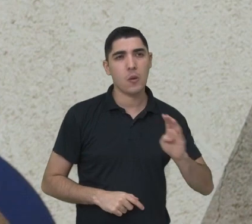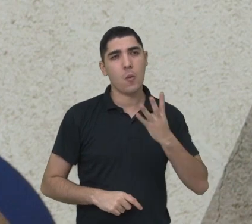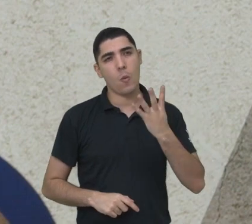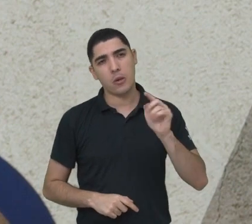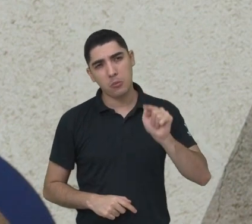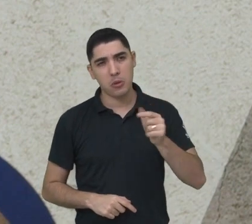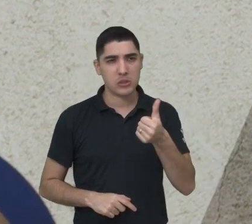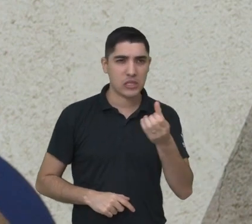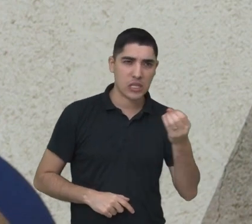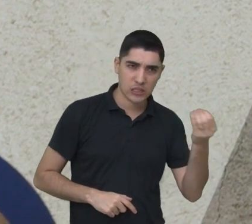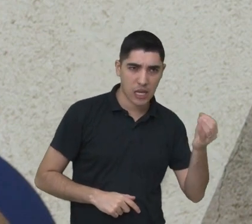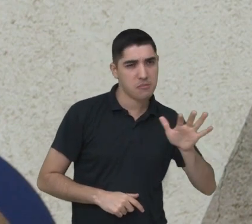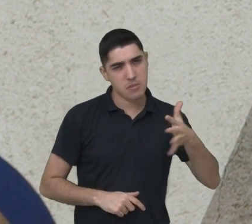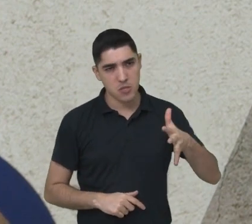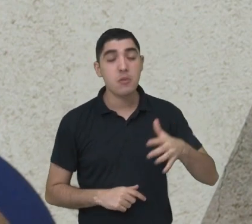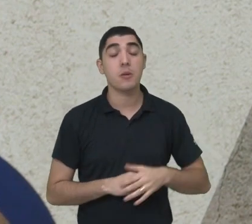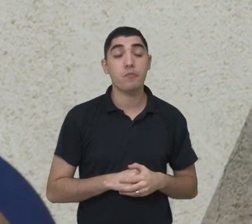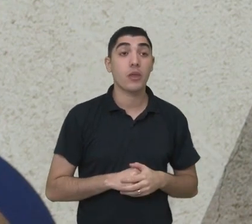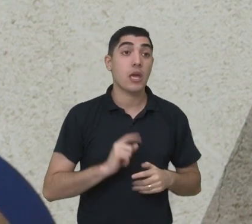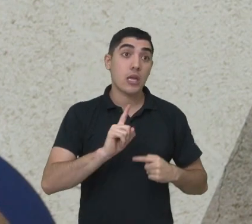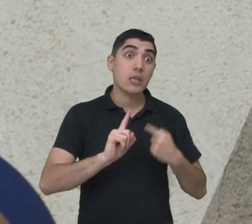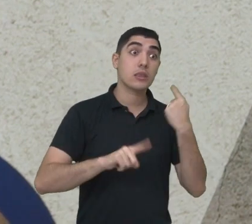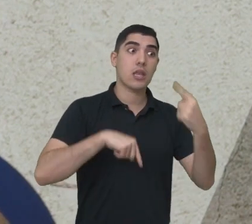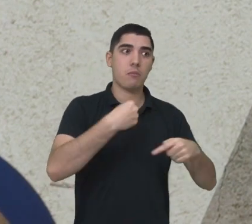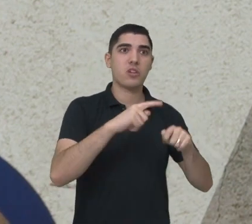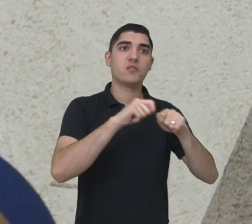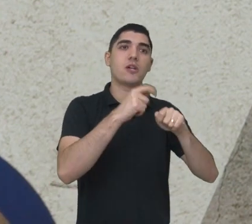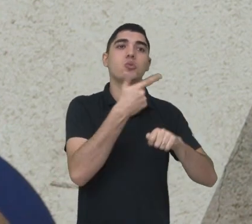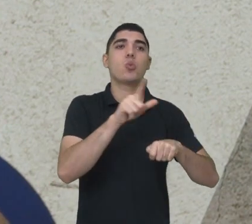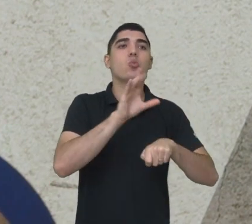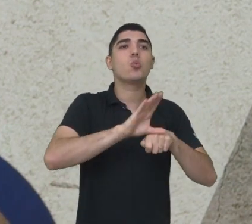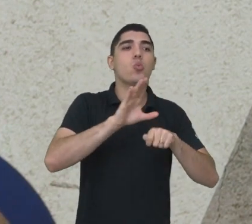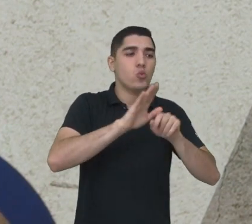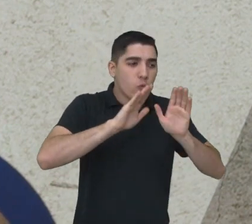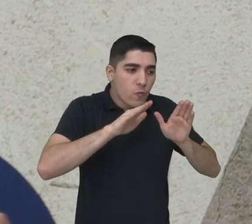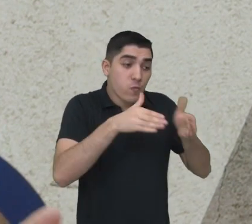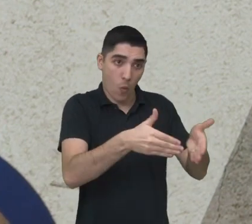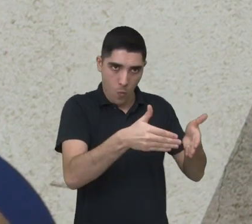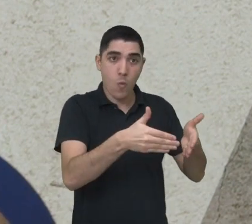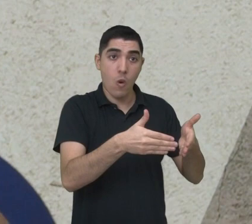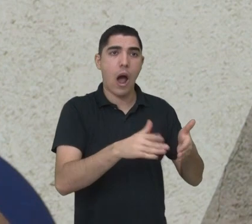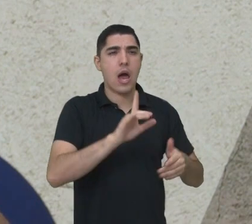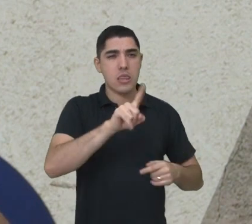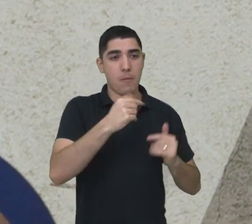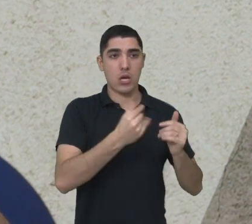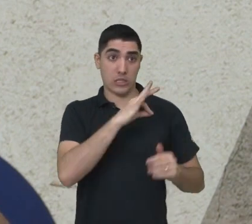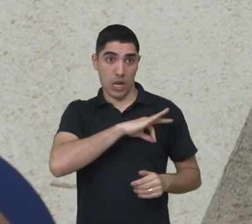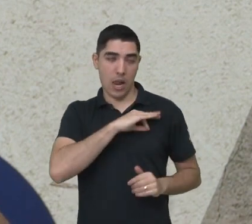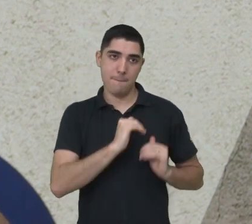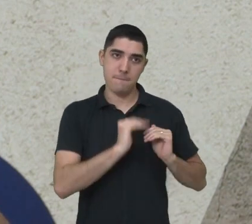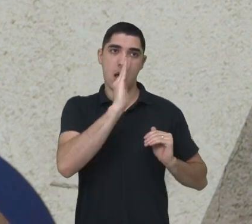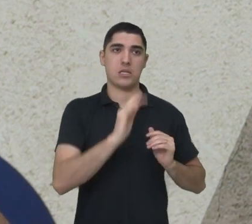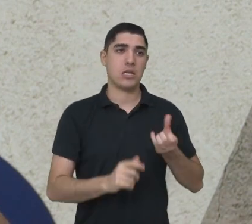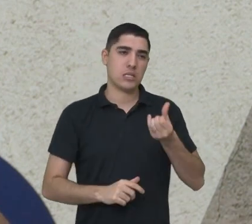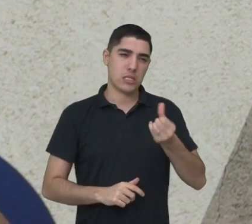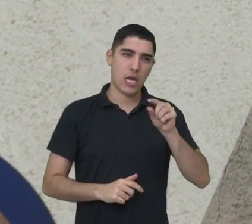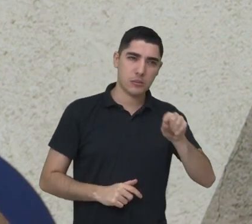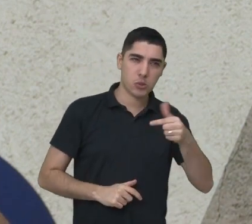4.500, 4.600, e ele chega, depois da especialização em projetos, gestão de projetos, ele vai para 6 e